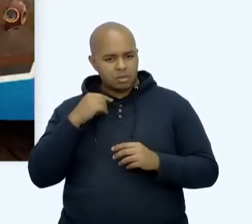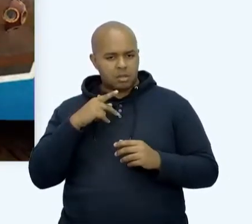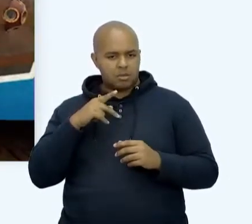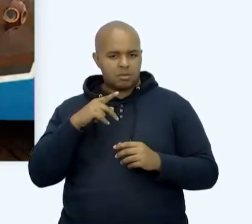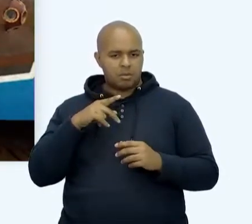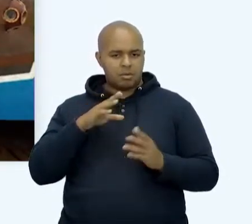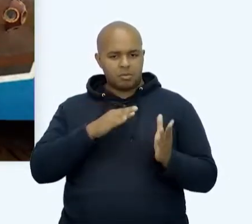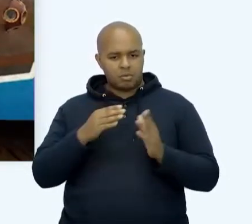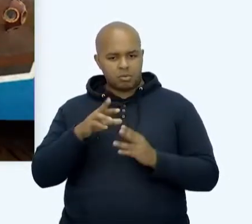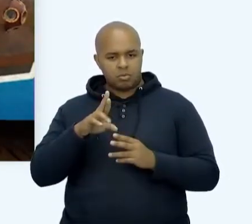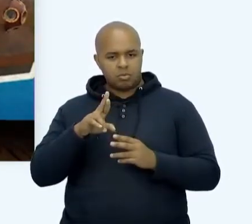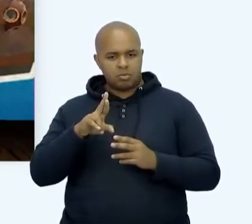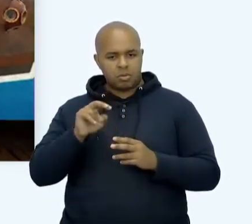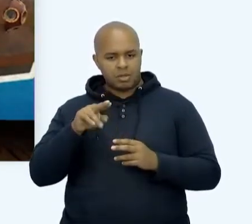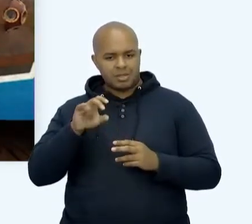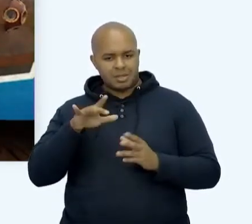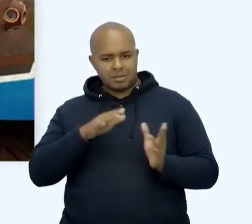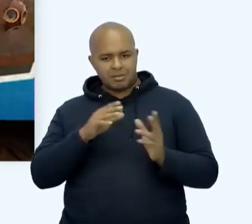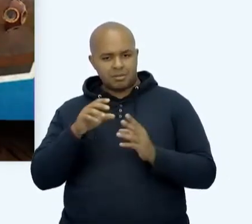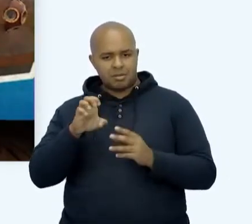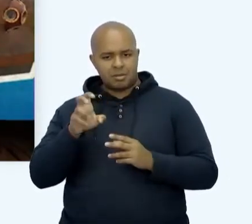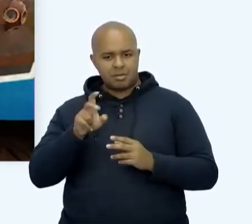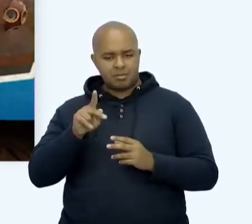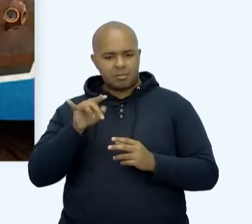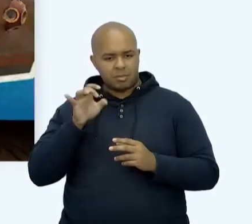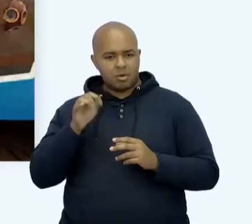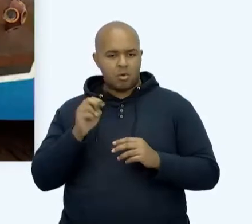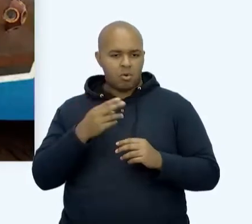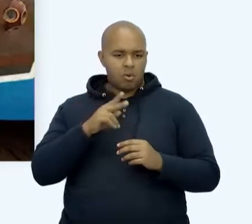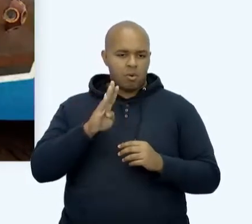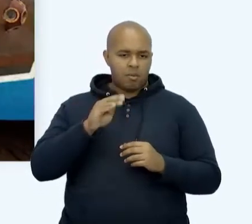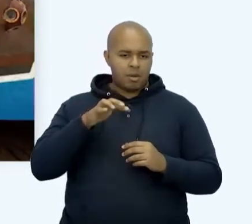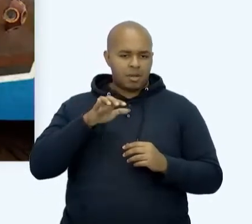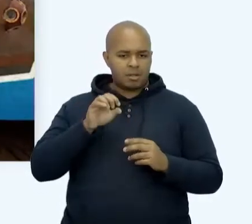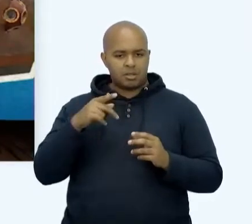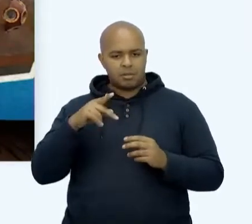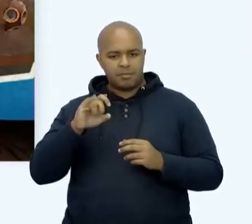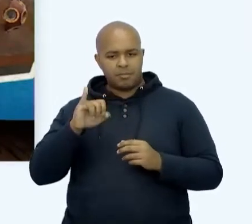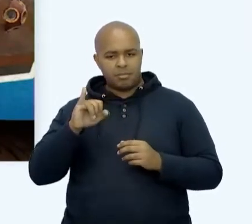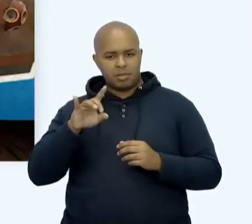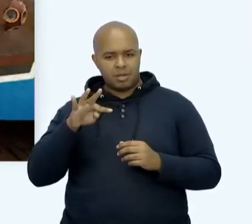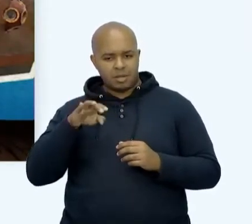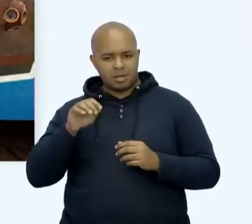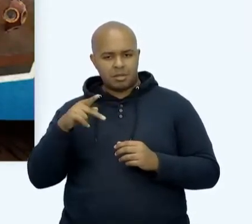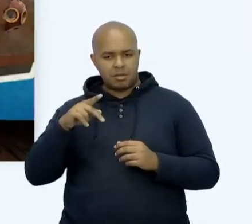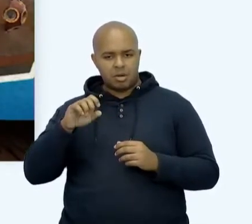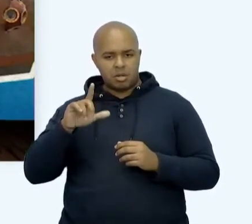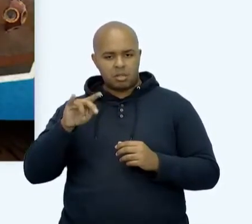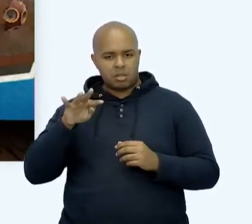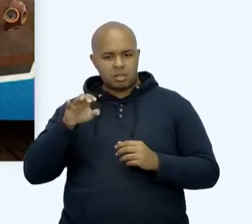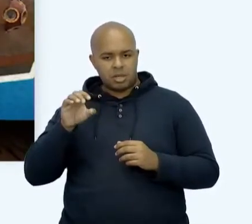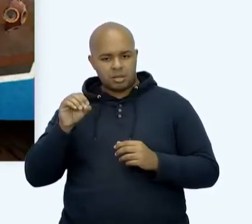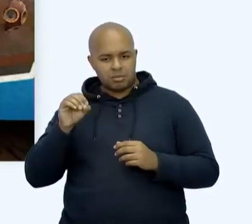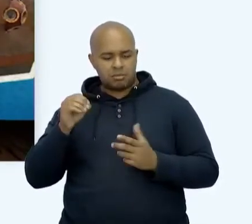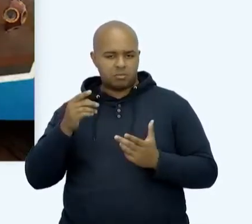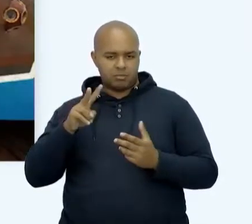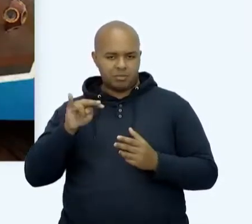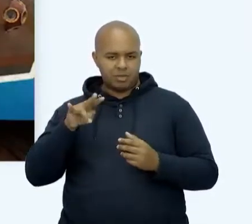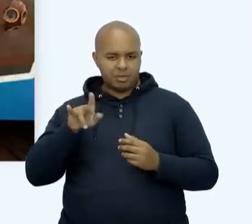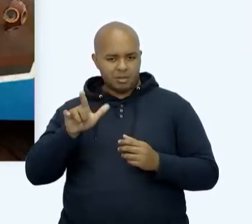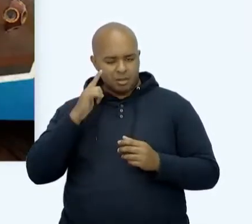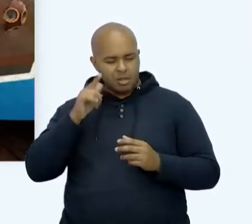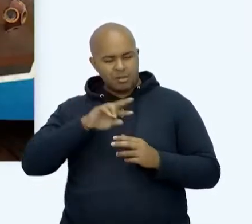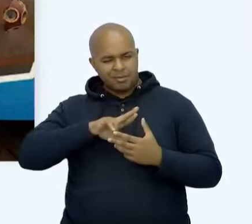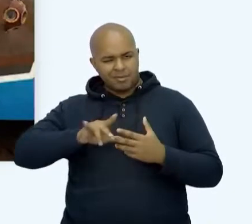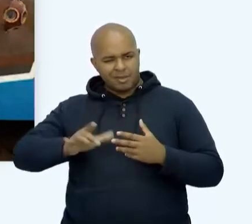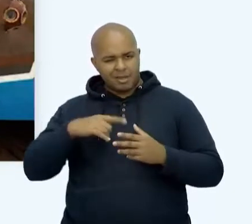os de resinas fenólicas, os epóxis, o baquelite, o poliéster, o poliacetato de etileno vinil, EVA, entre